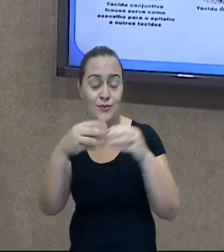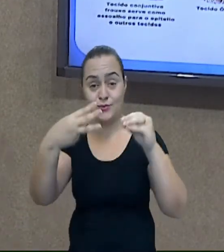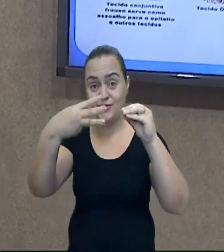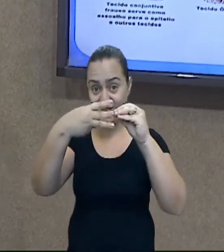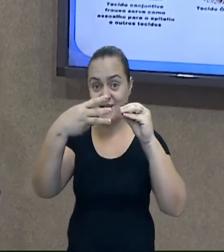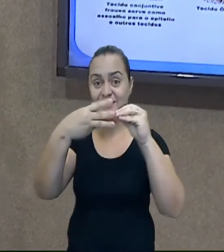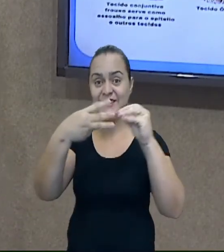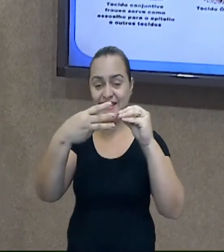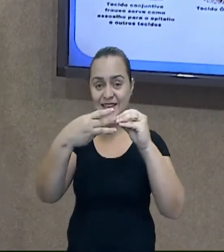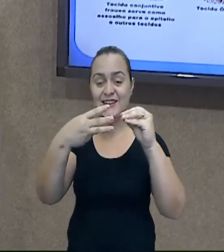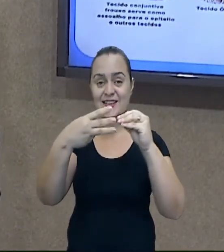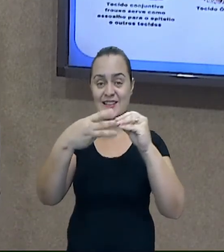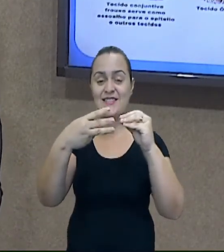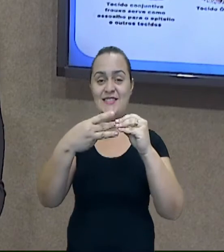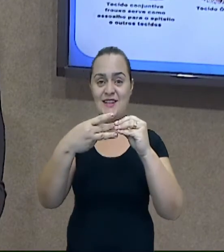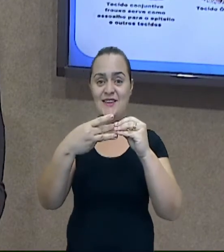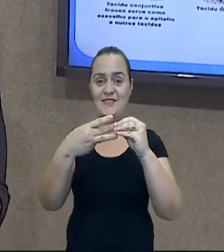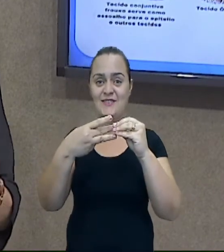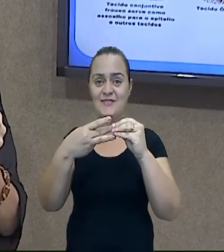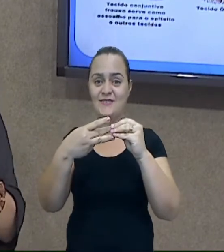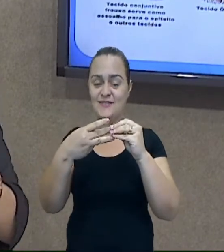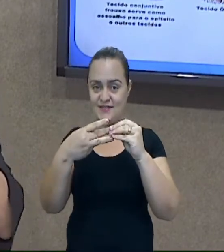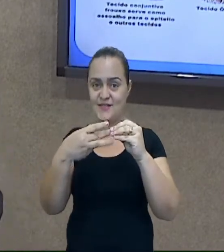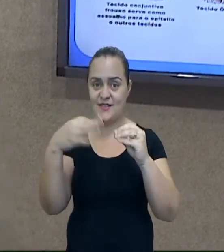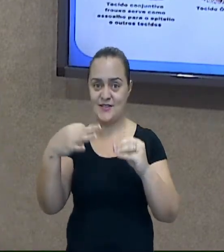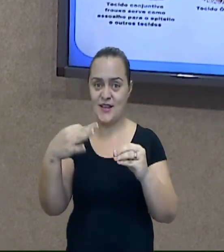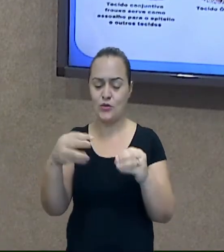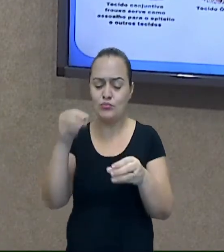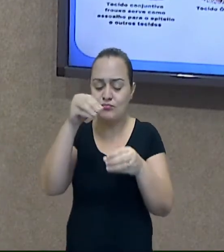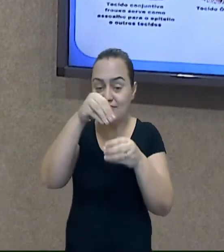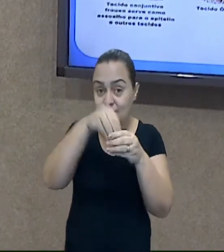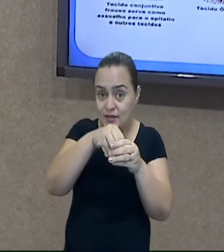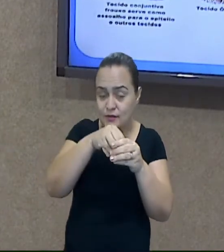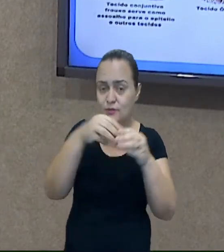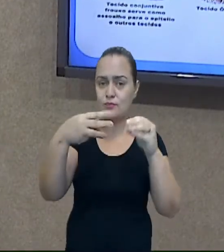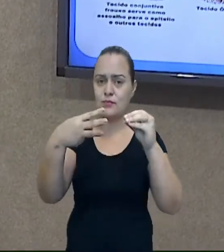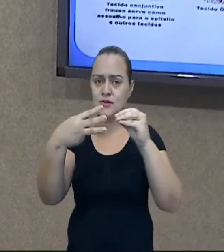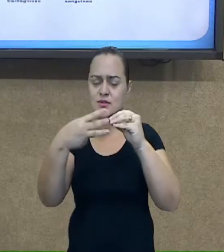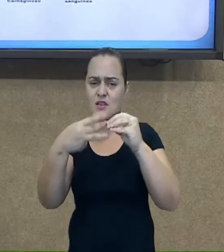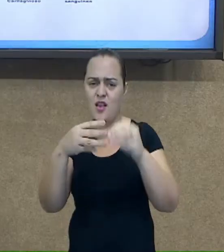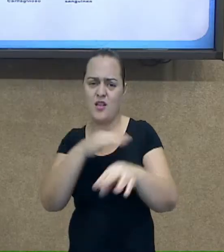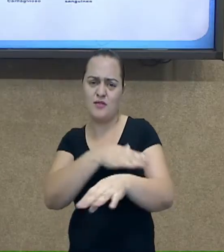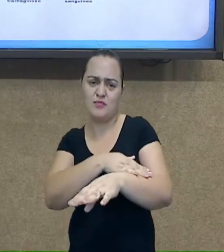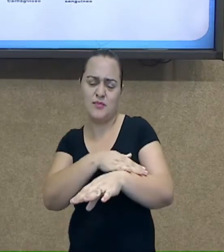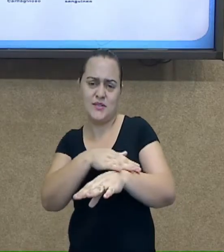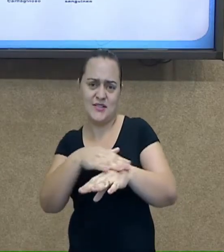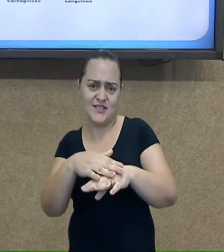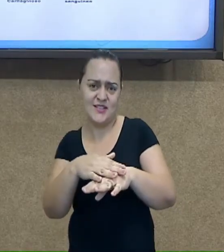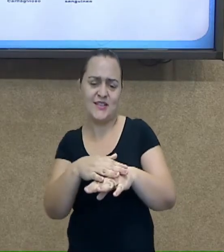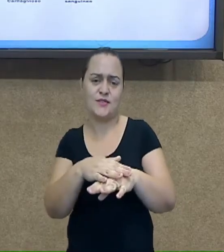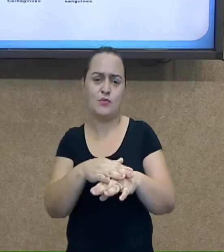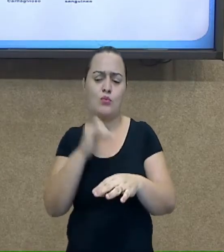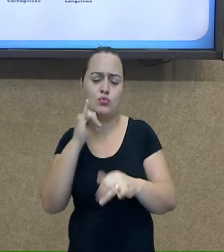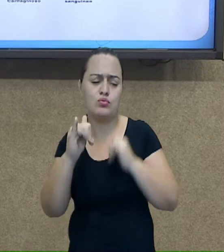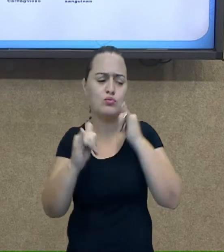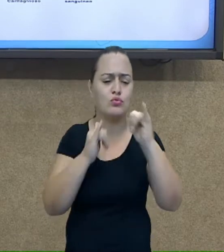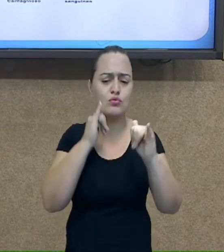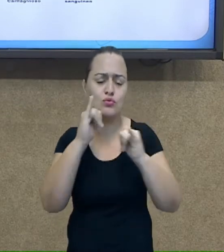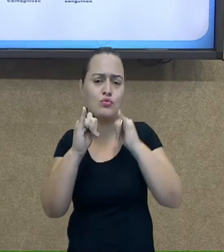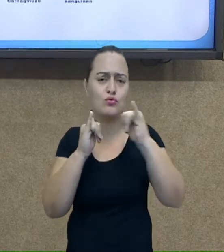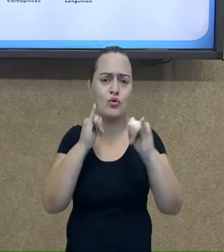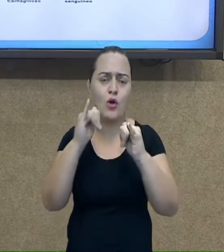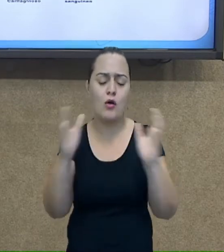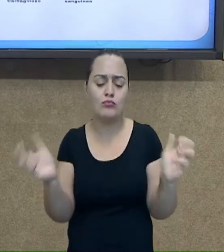no local que precisa chegar. Então, são células que já têm outra função e vão